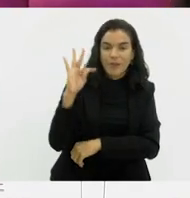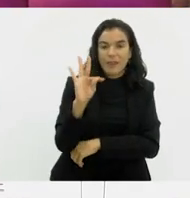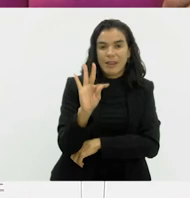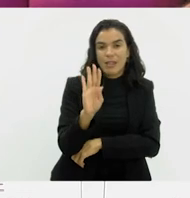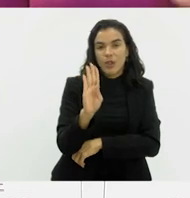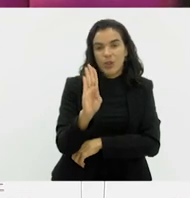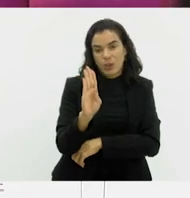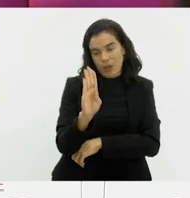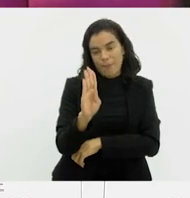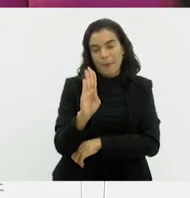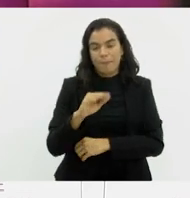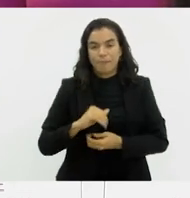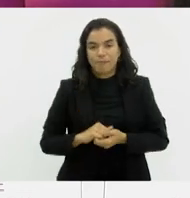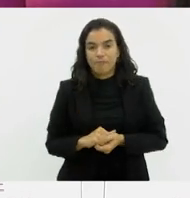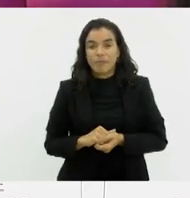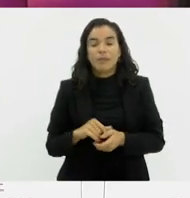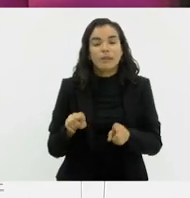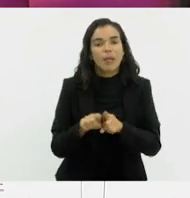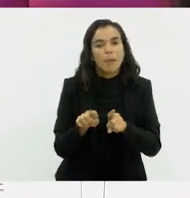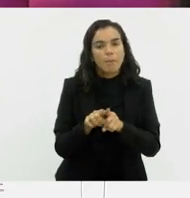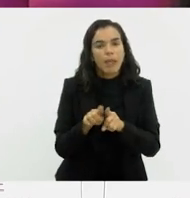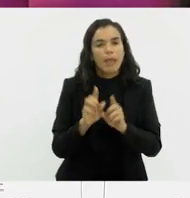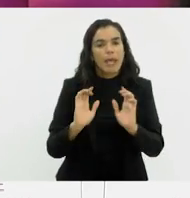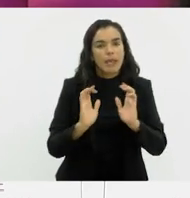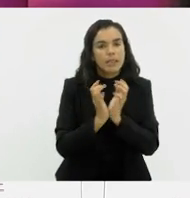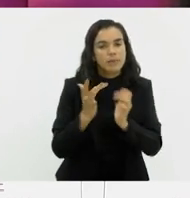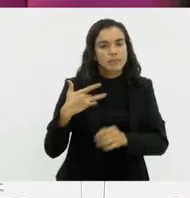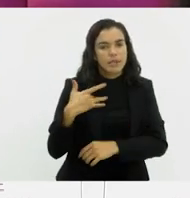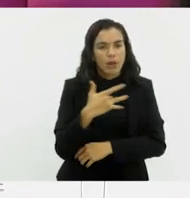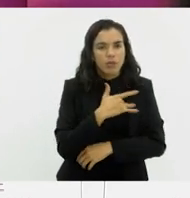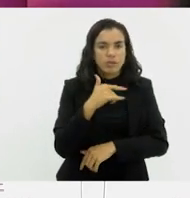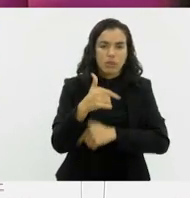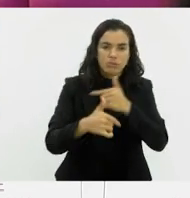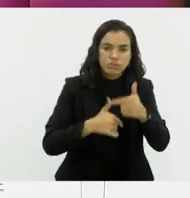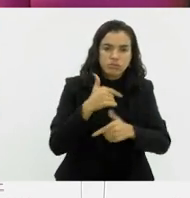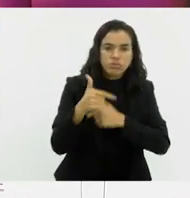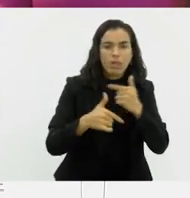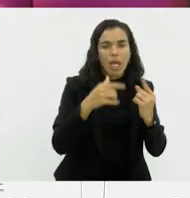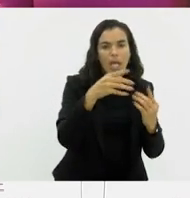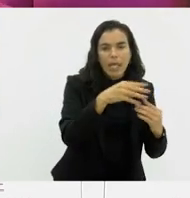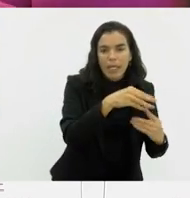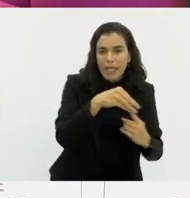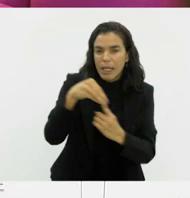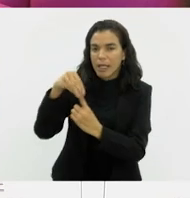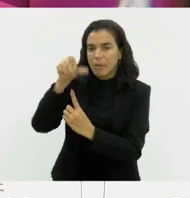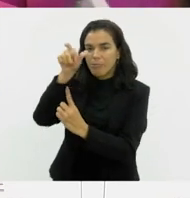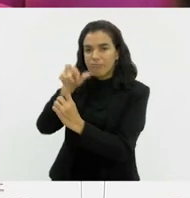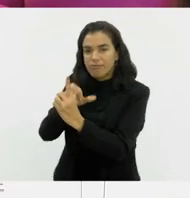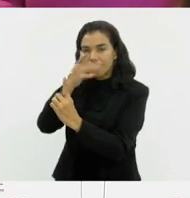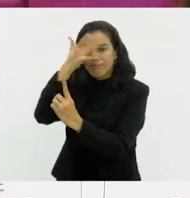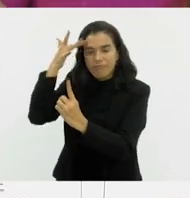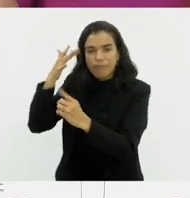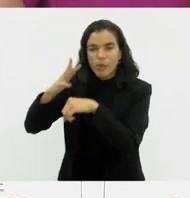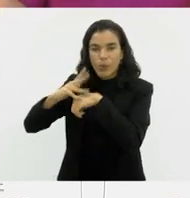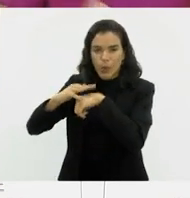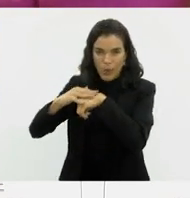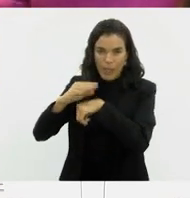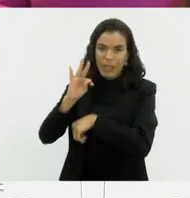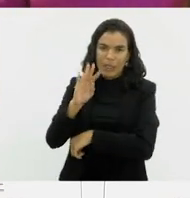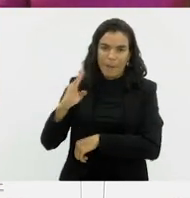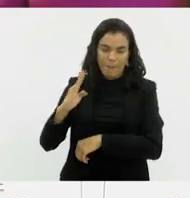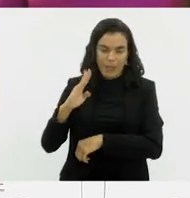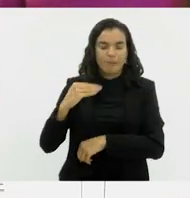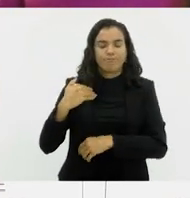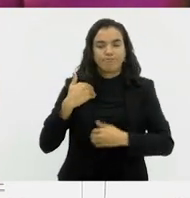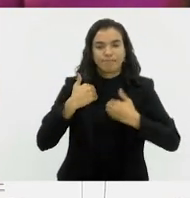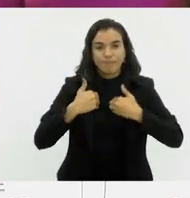Prover o serviço de transporte sanitário com equipe de saúde para execução de encaminhamento dos pacientes. Uma outra situação também, como eu falei aqui,